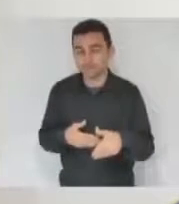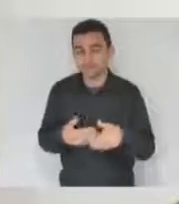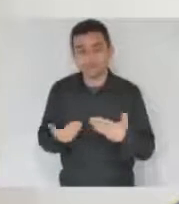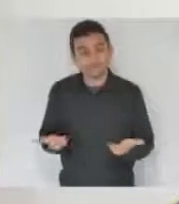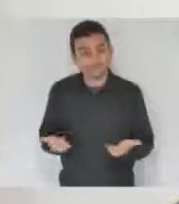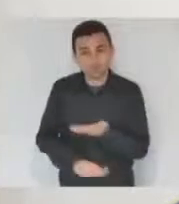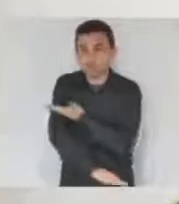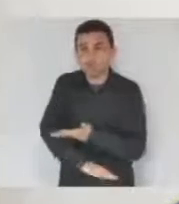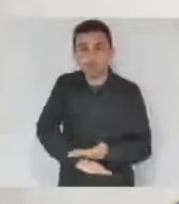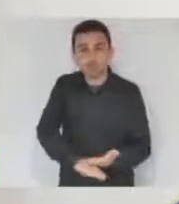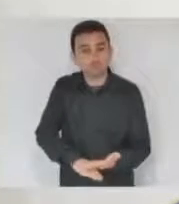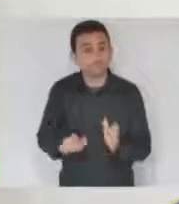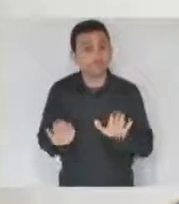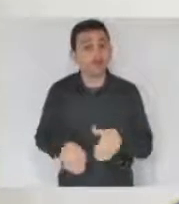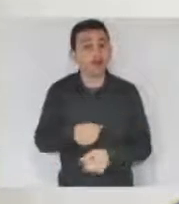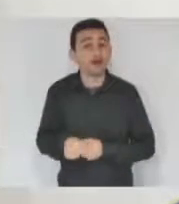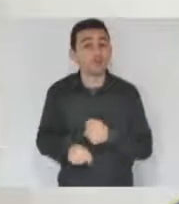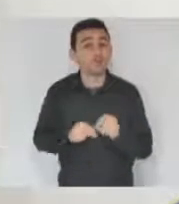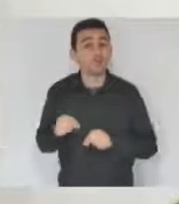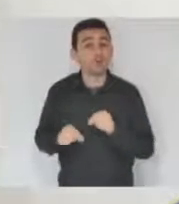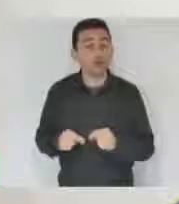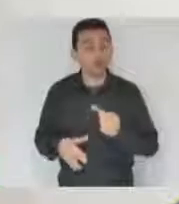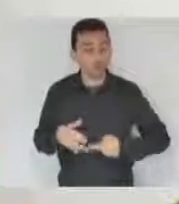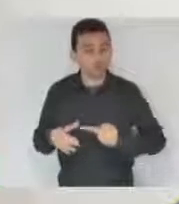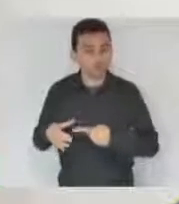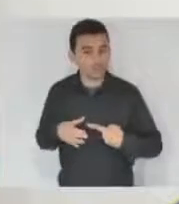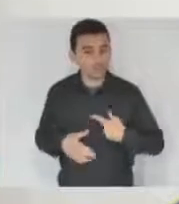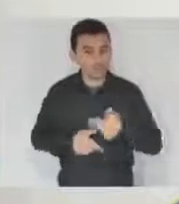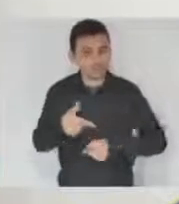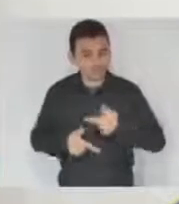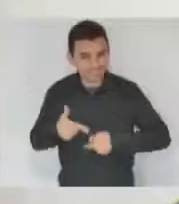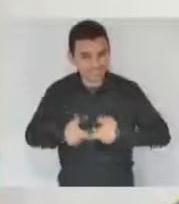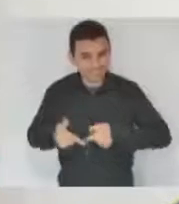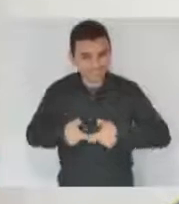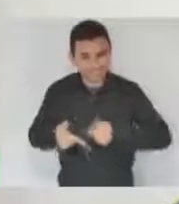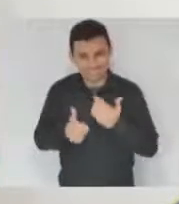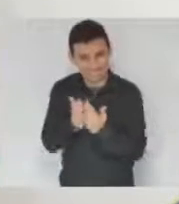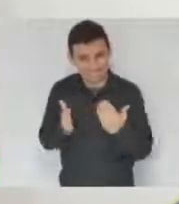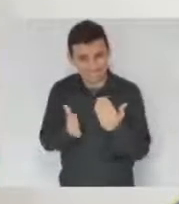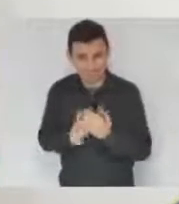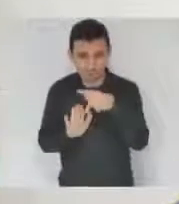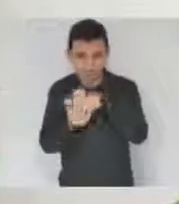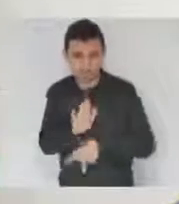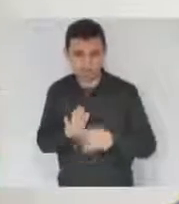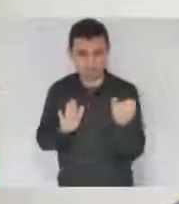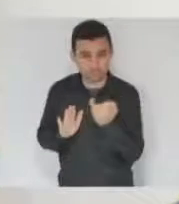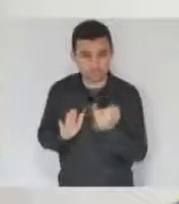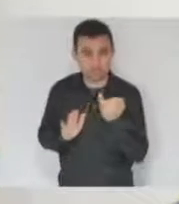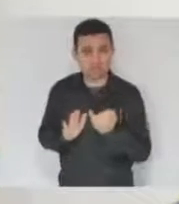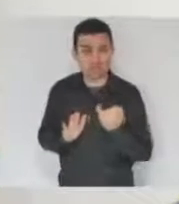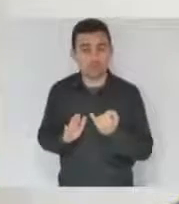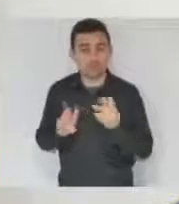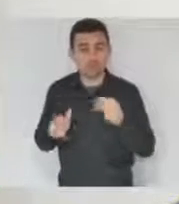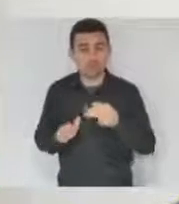ano, as nossas comissões estão com trabalhos intensos, projetos importantíssimos, como o projeto